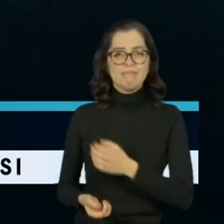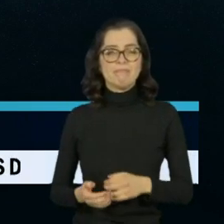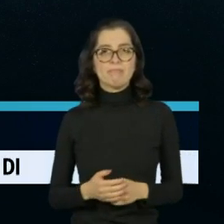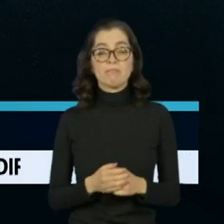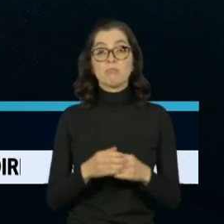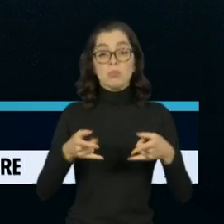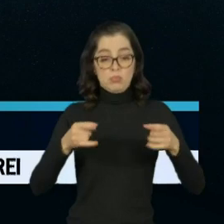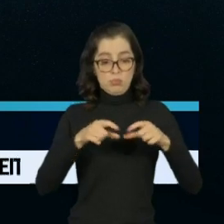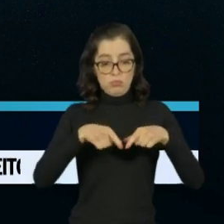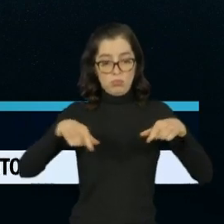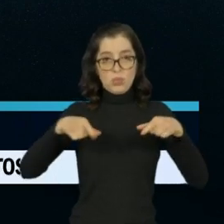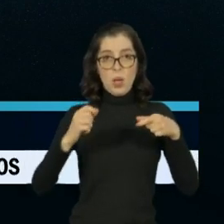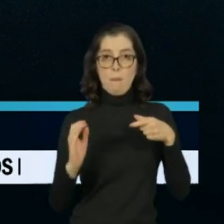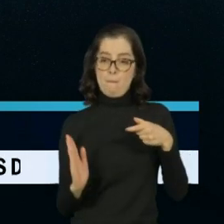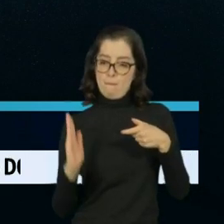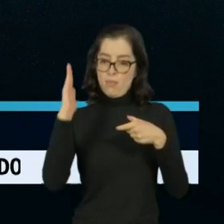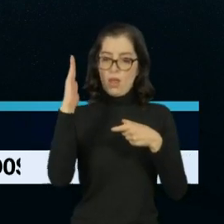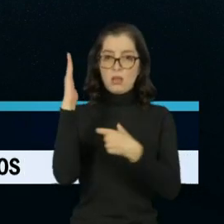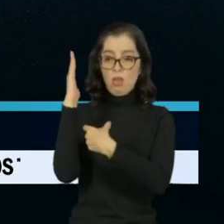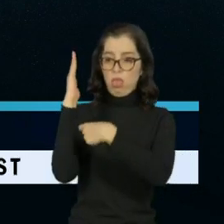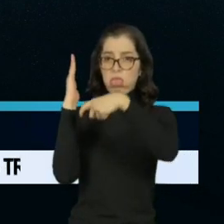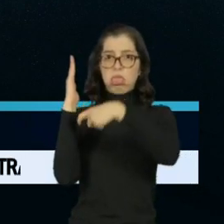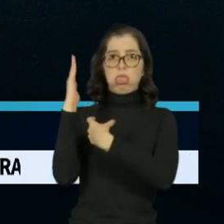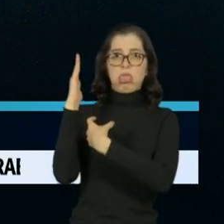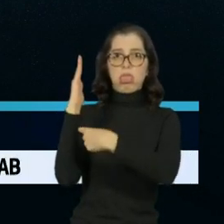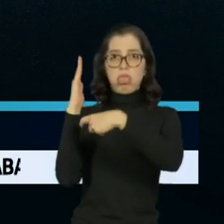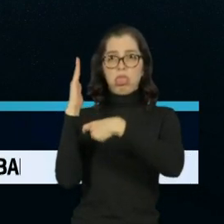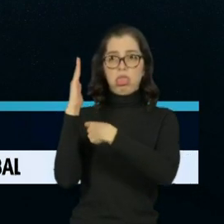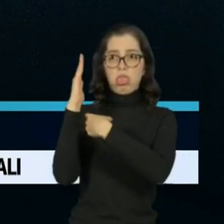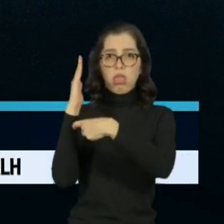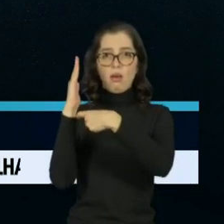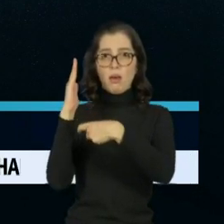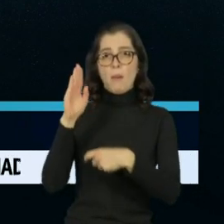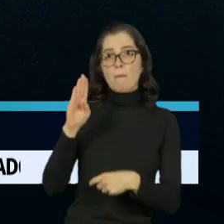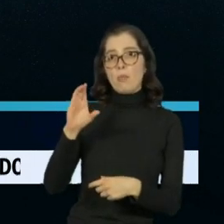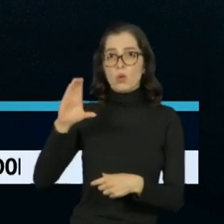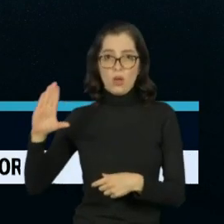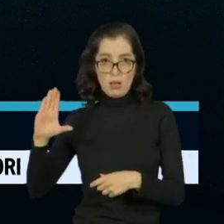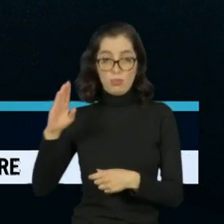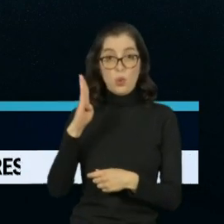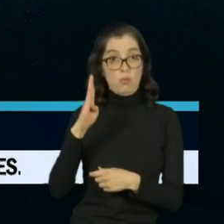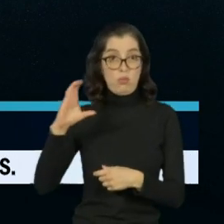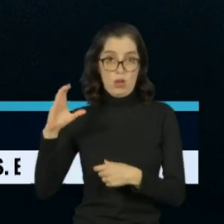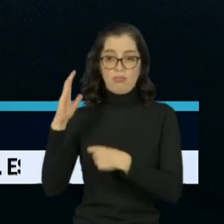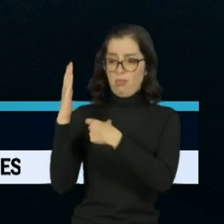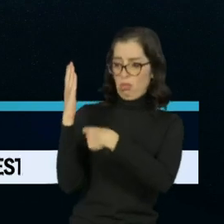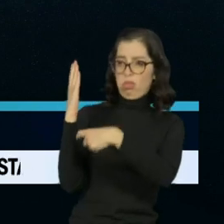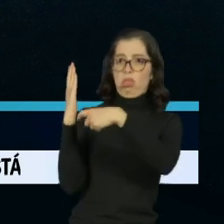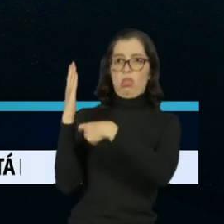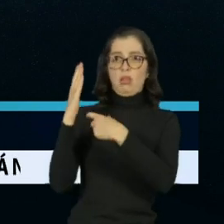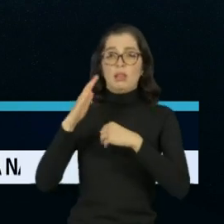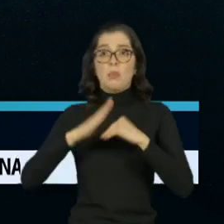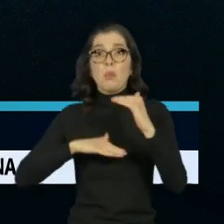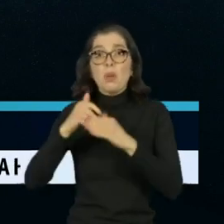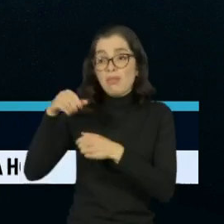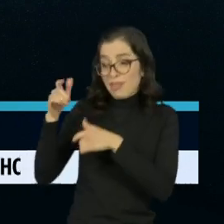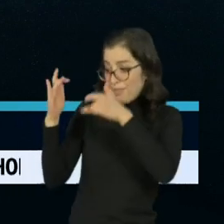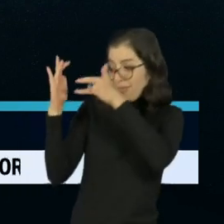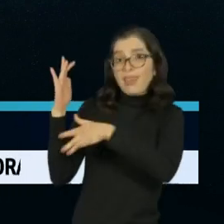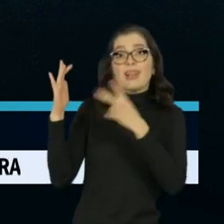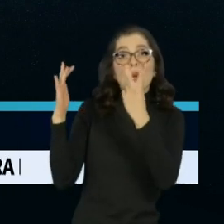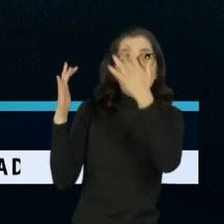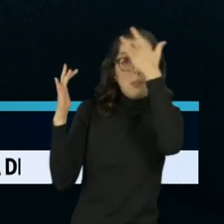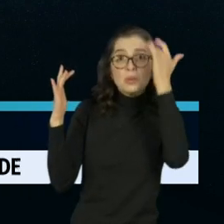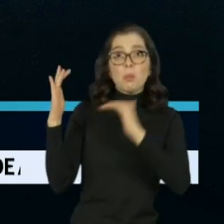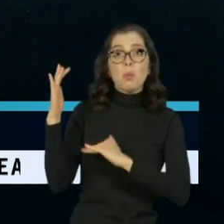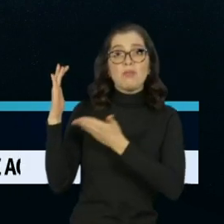Em Balneário Camboriú, o temporal chacoalhou este andaime com trabalhadores em um prédio. A moradora do edifício vizinho